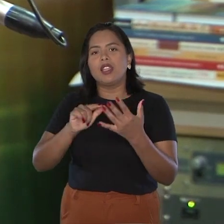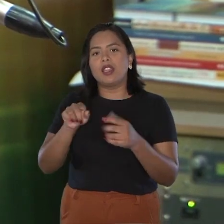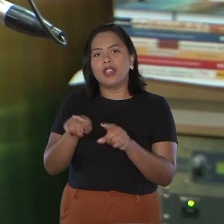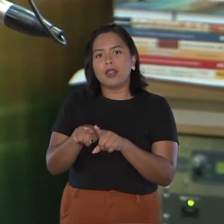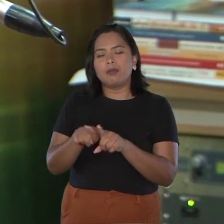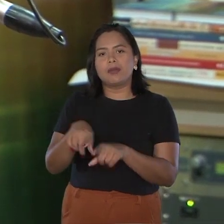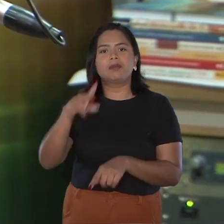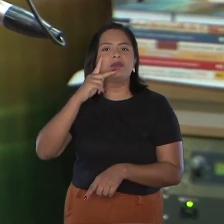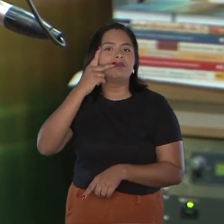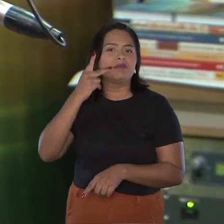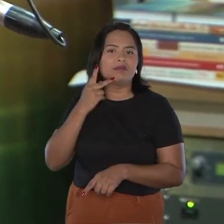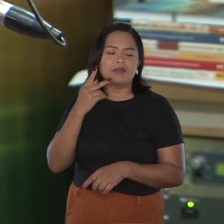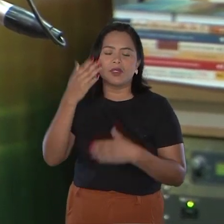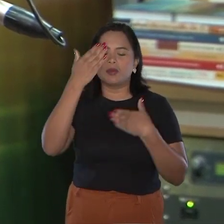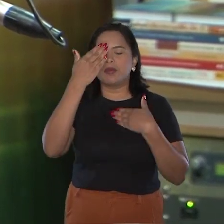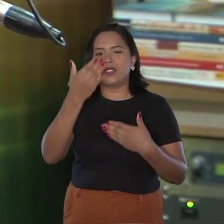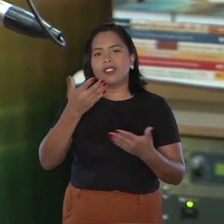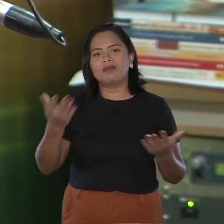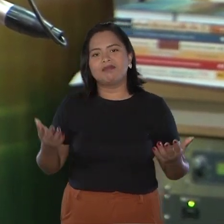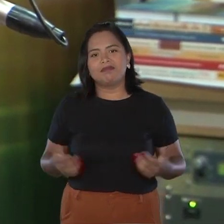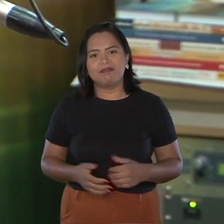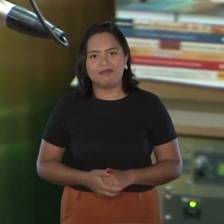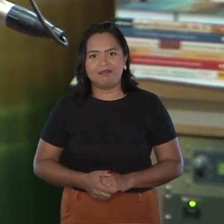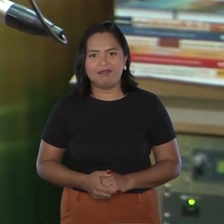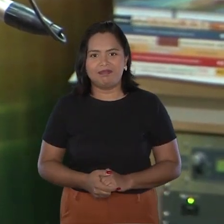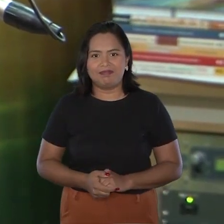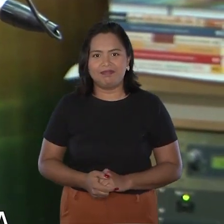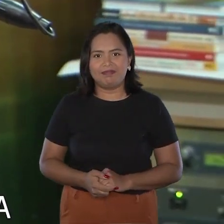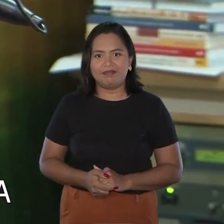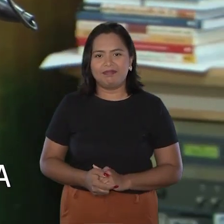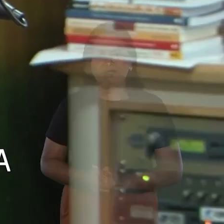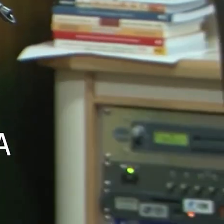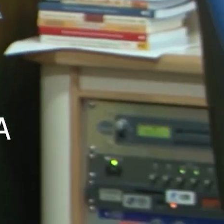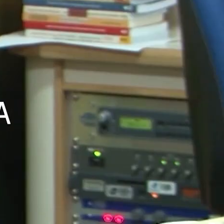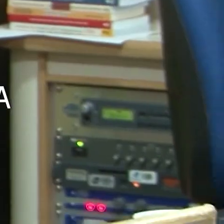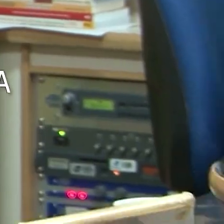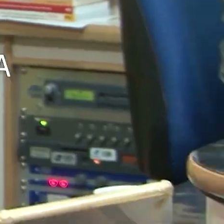pela sua audiência e até a nossa próxima edição tchau